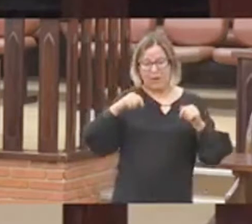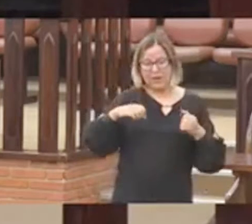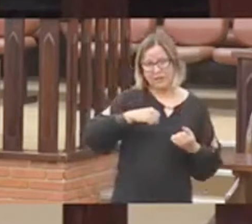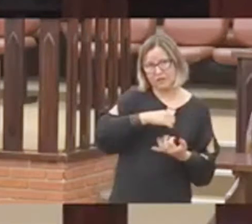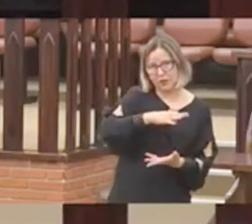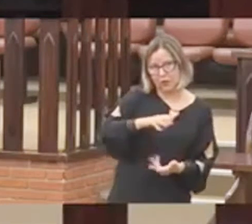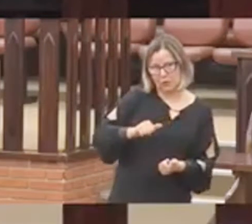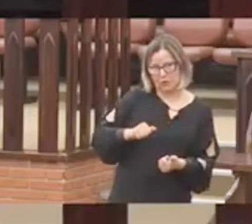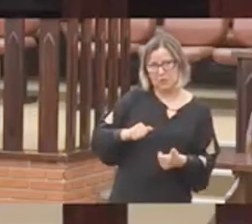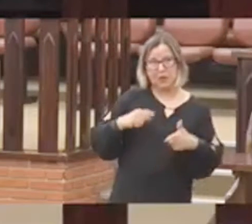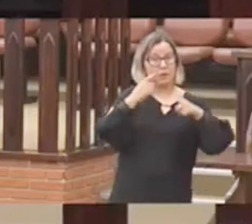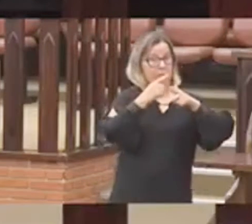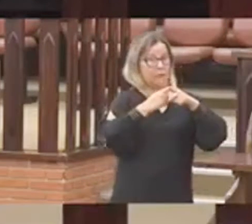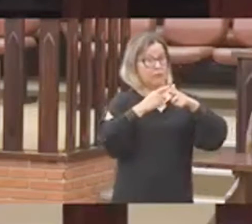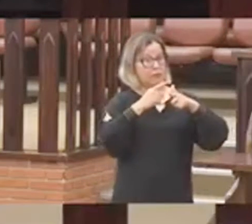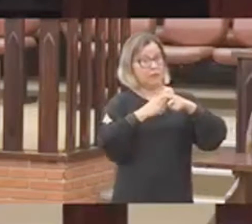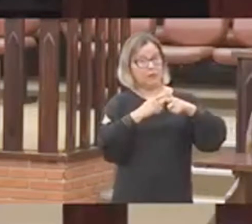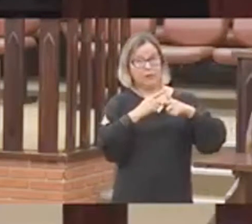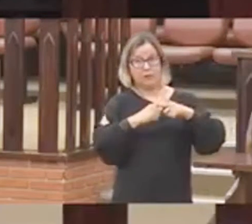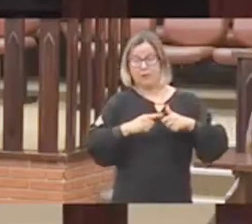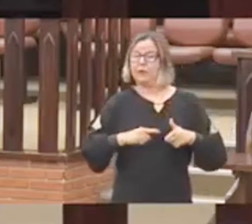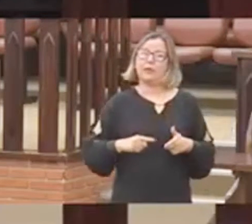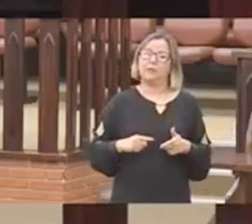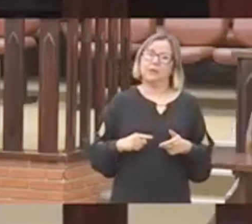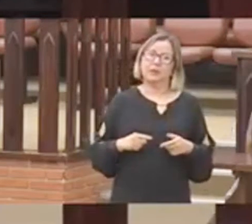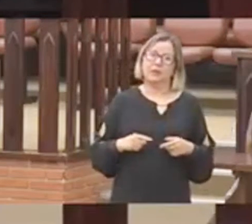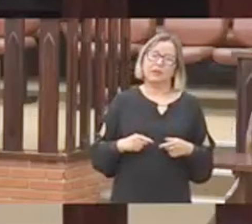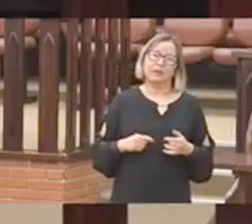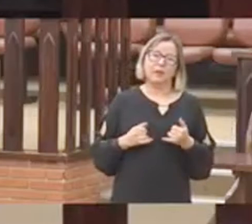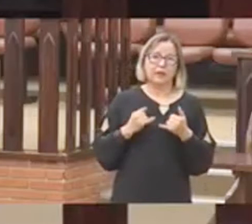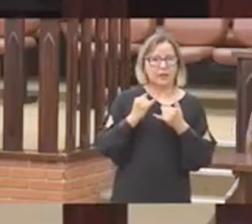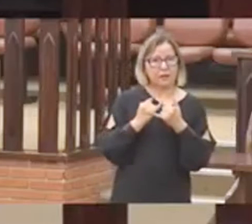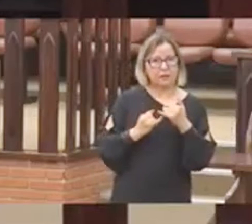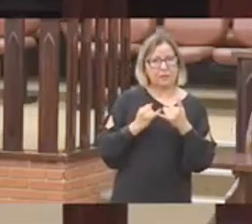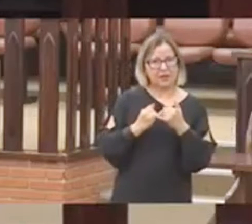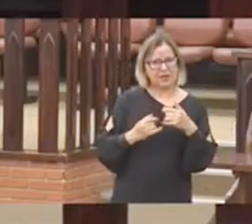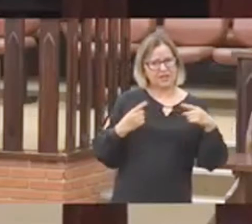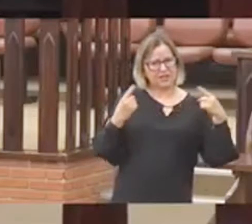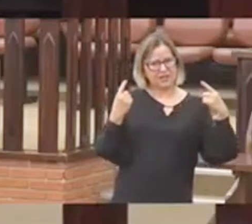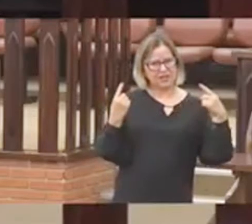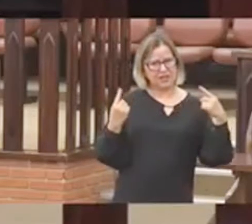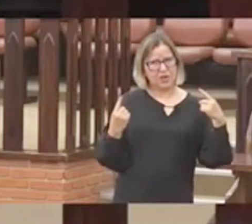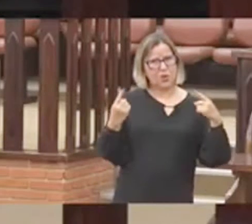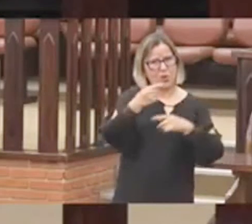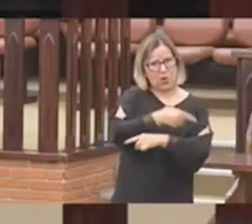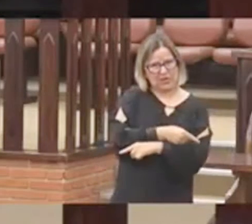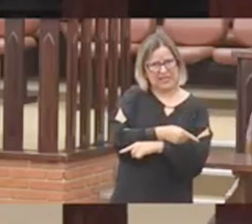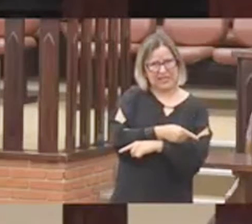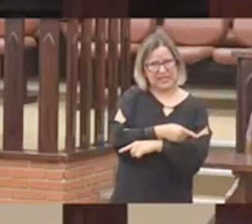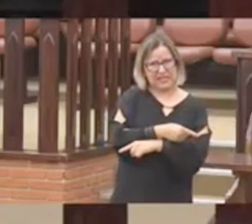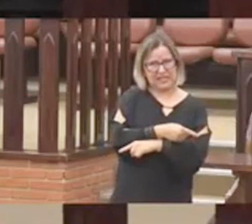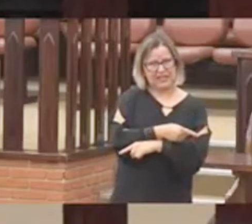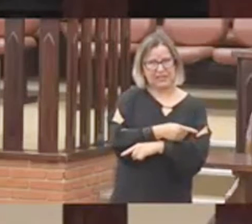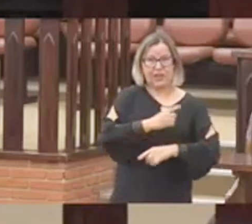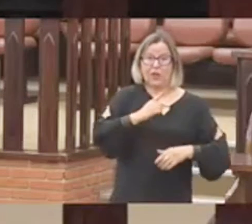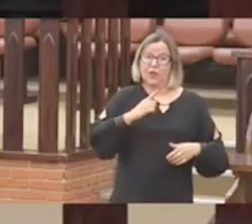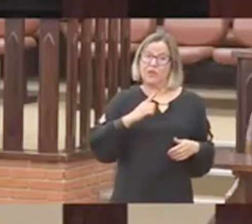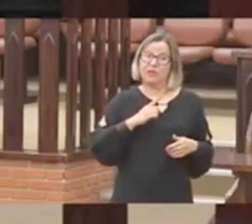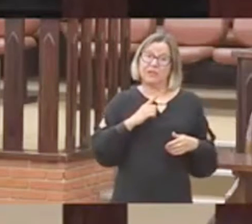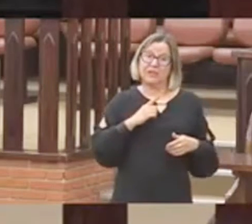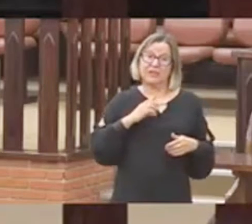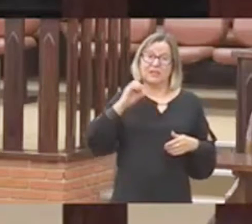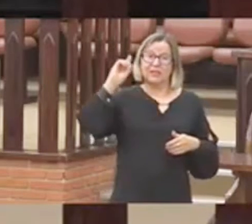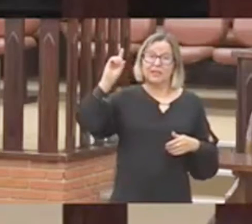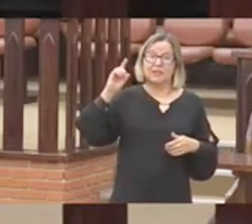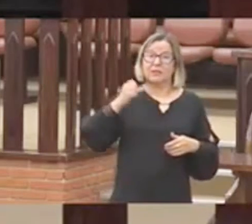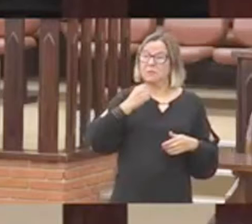mal parece contraditória com a existência de um Deus bom e todo-poderoso. E a